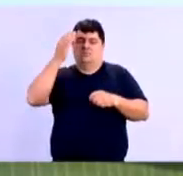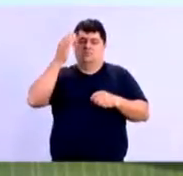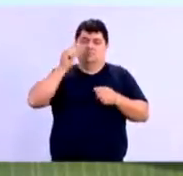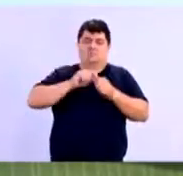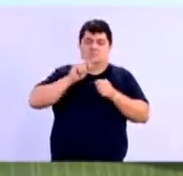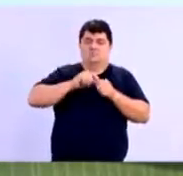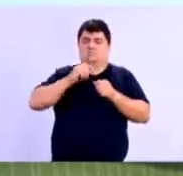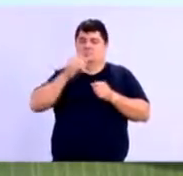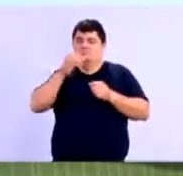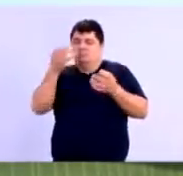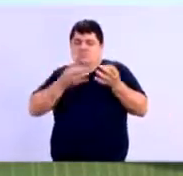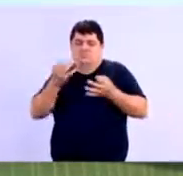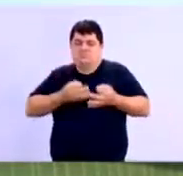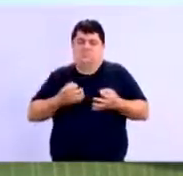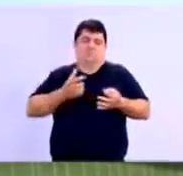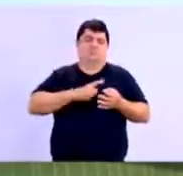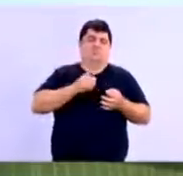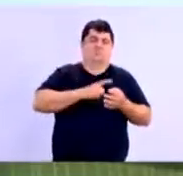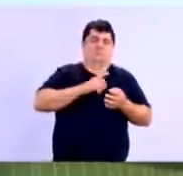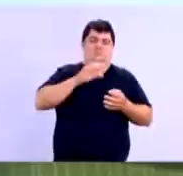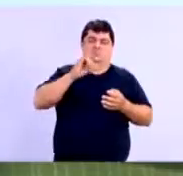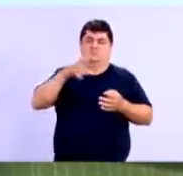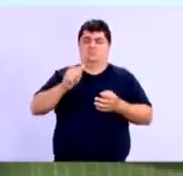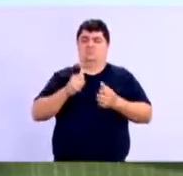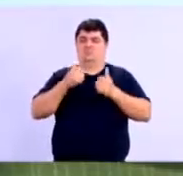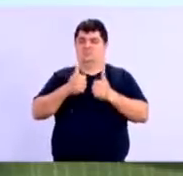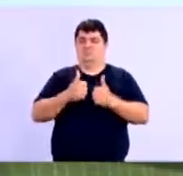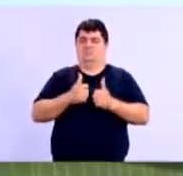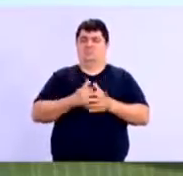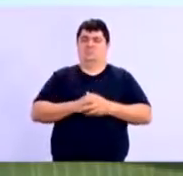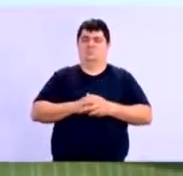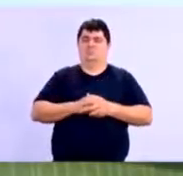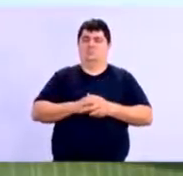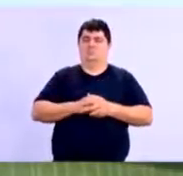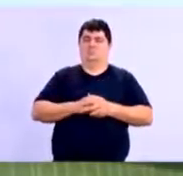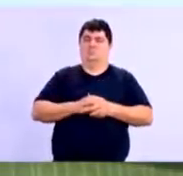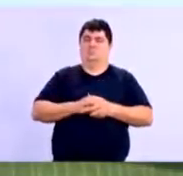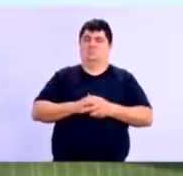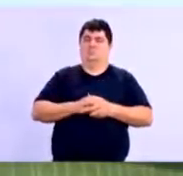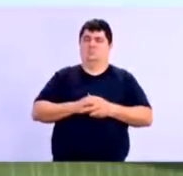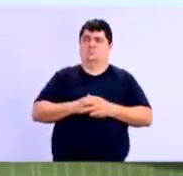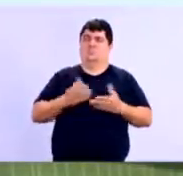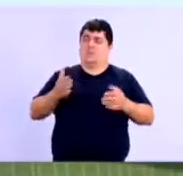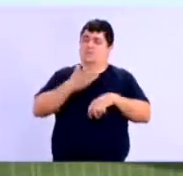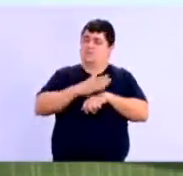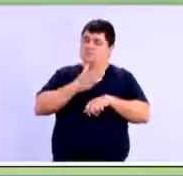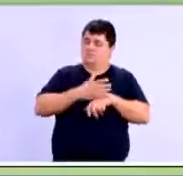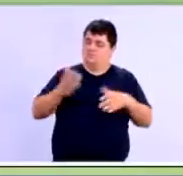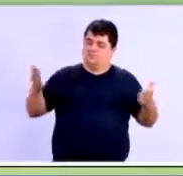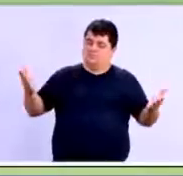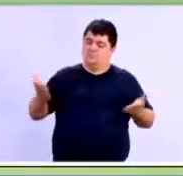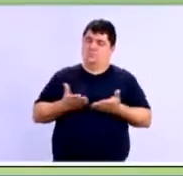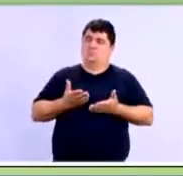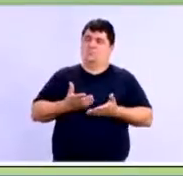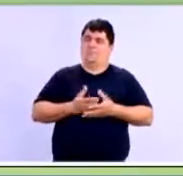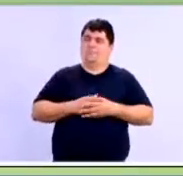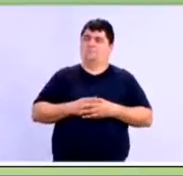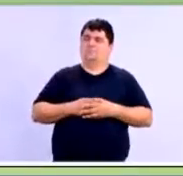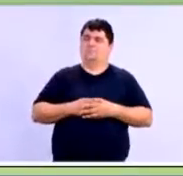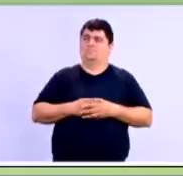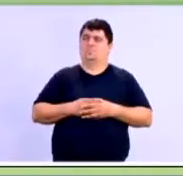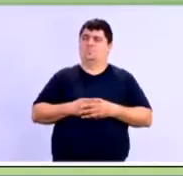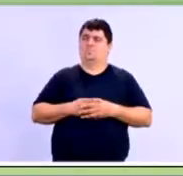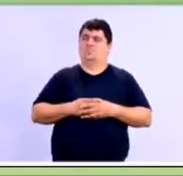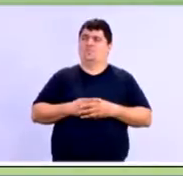suas obrigações, que façam ter seu caixa livre. Ok? Essa é a nossa expectativa. Na atividade de sala de aula de hoje, como